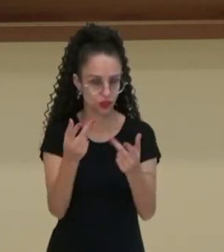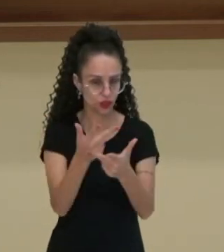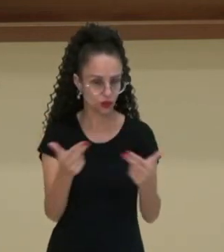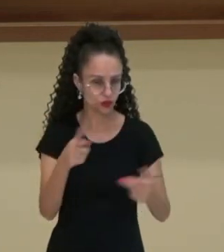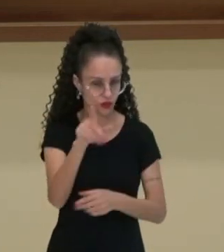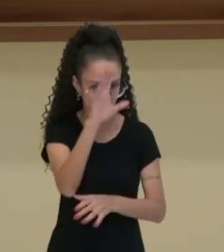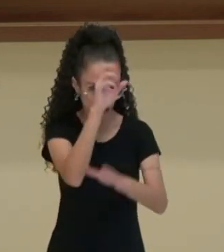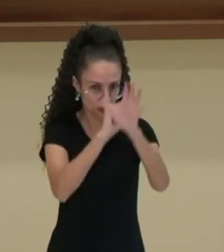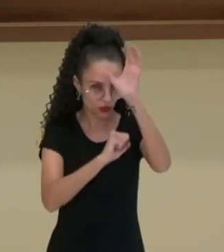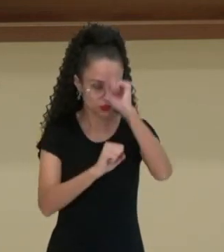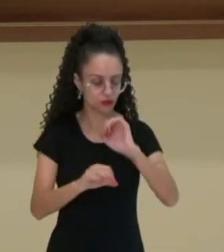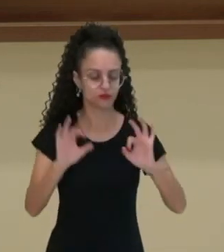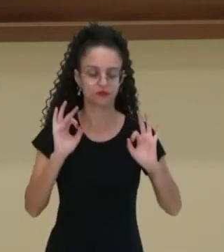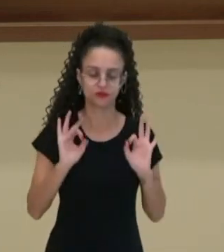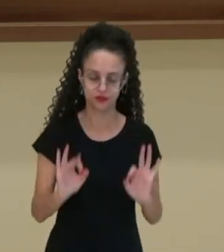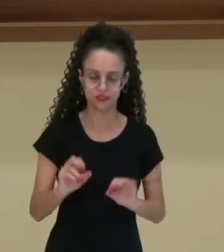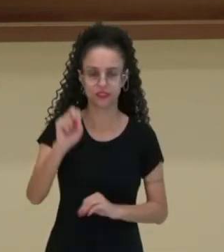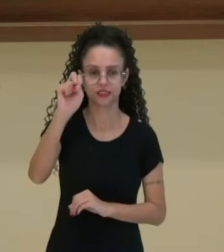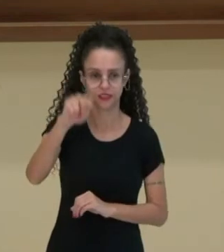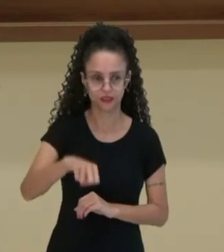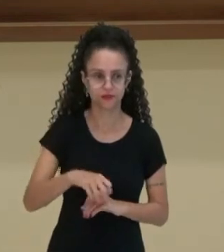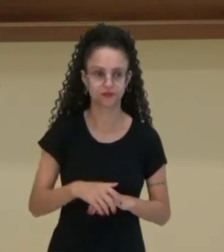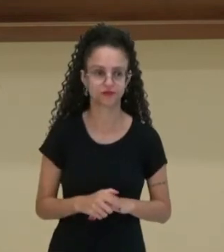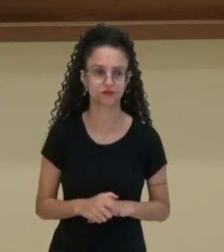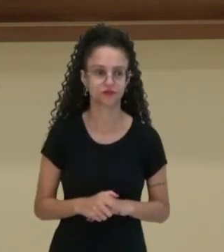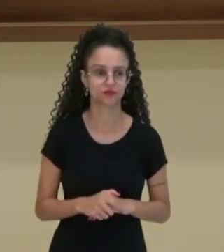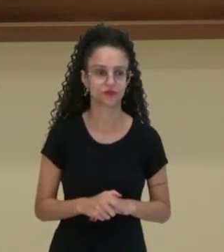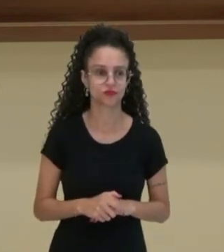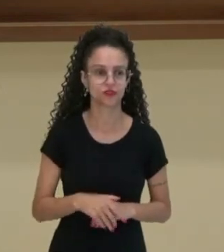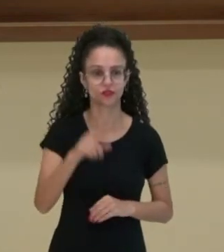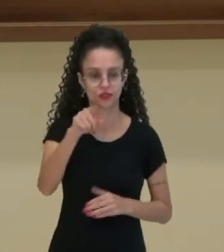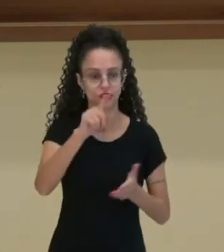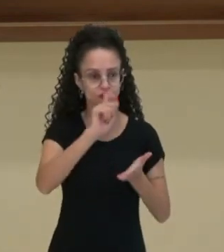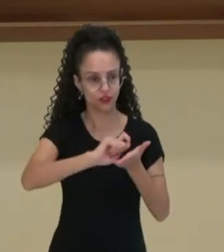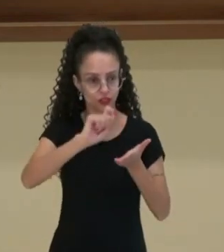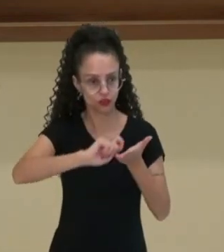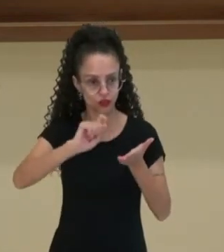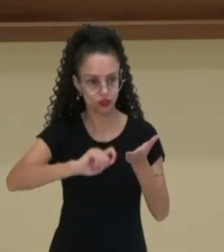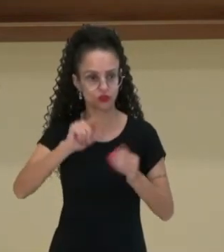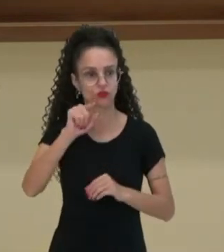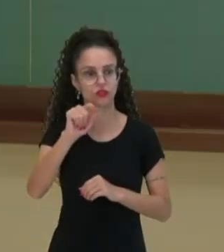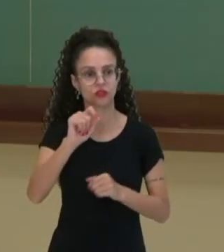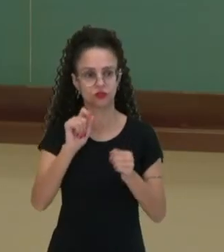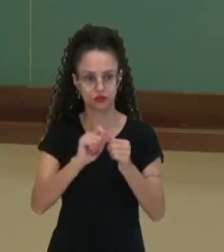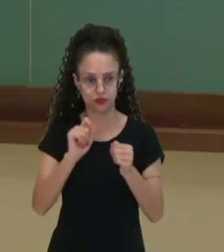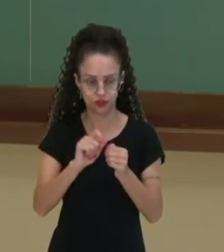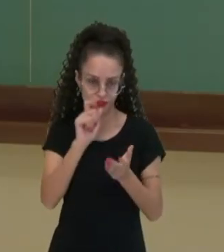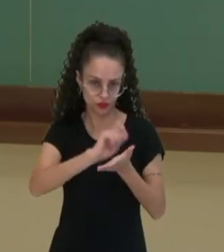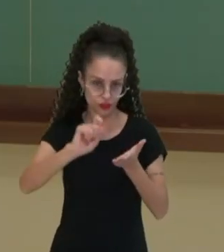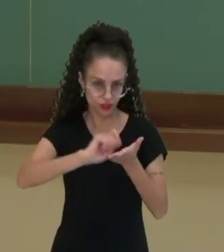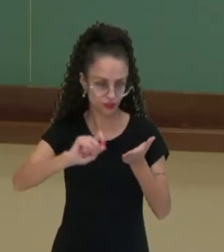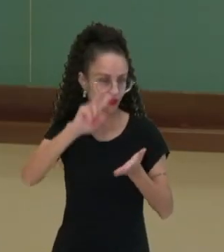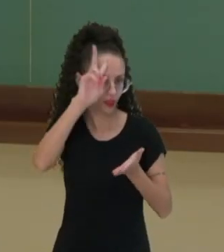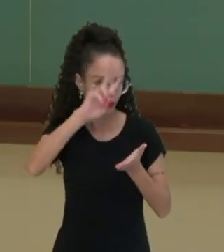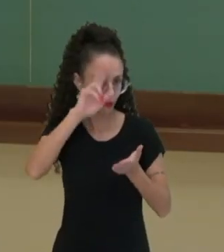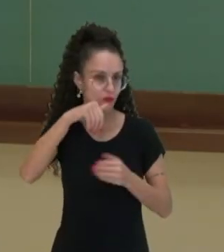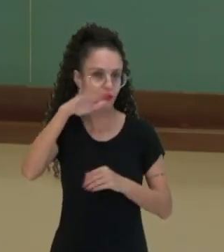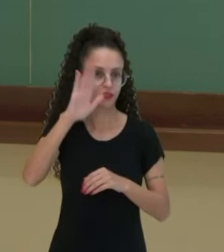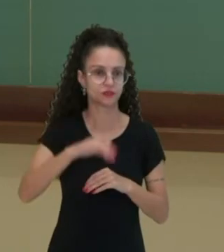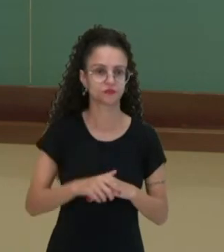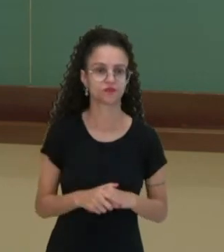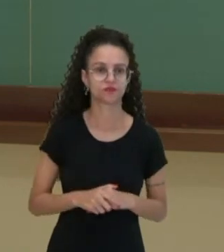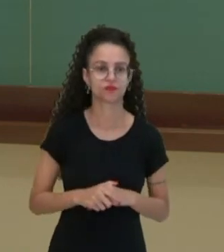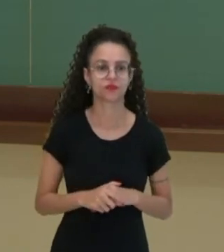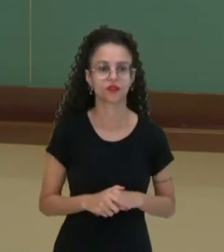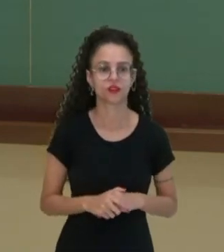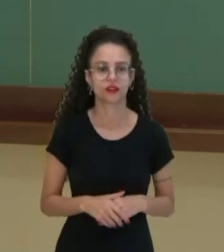você aprendeu? Eu tenho certeza que sim. E você vai anotando aí, conforme você for fazendo esses registros, você vai se lembrando mais. Muito